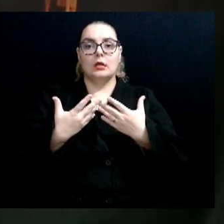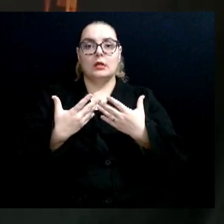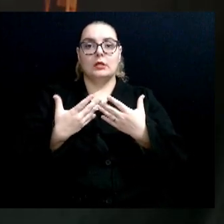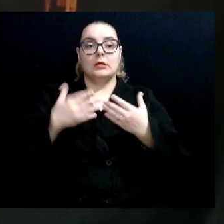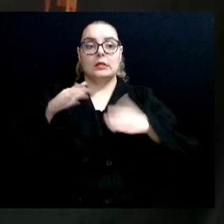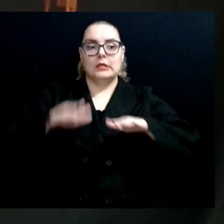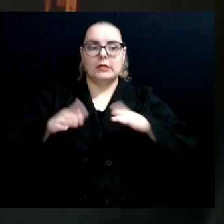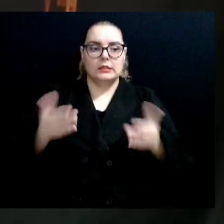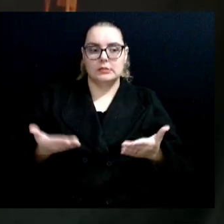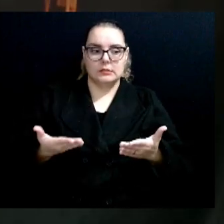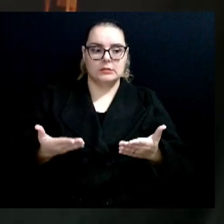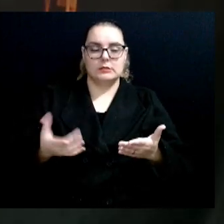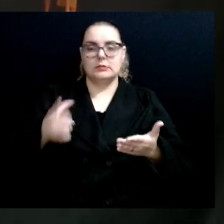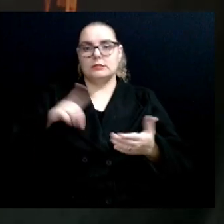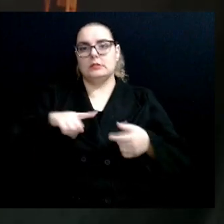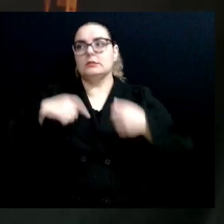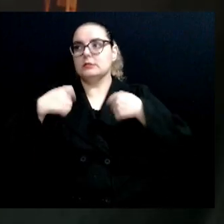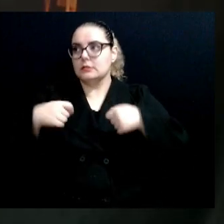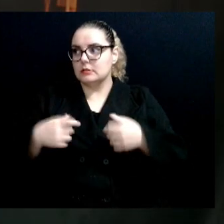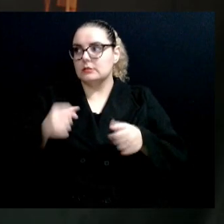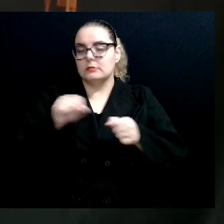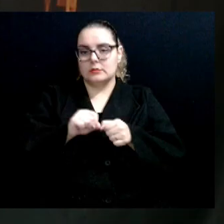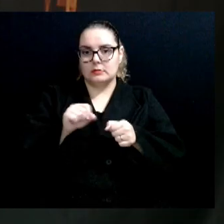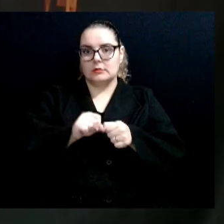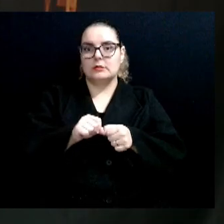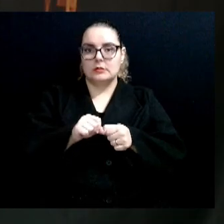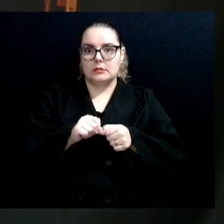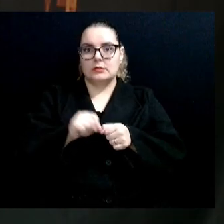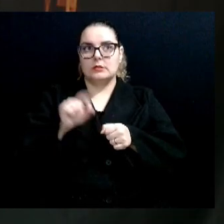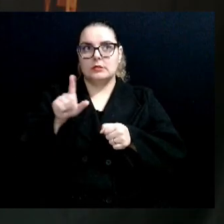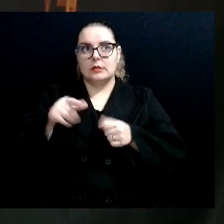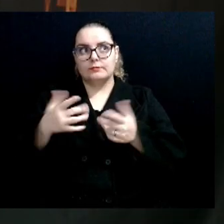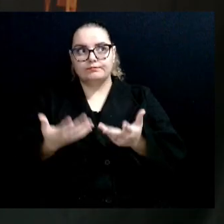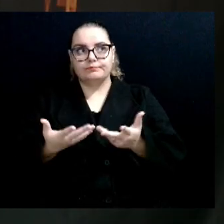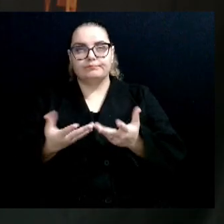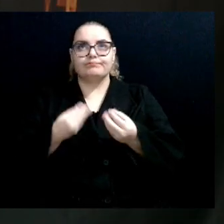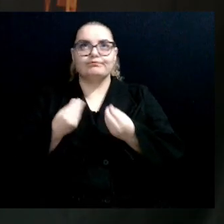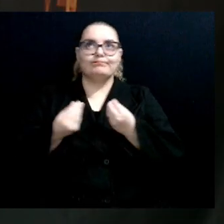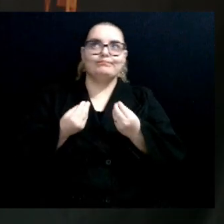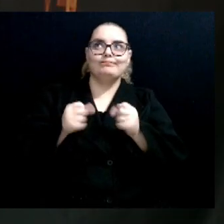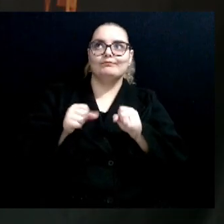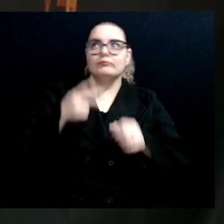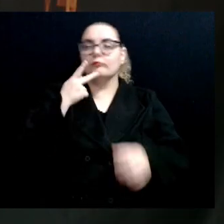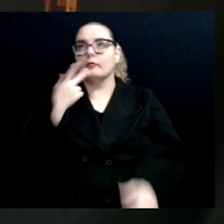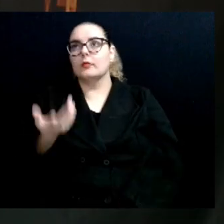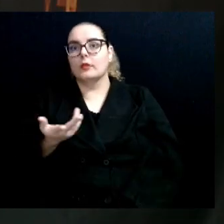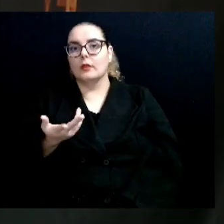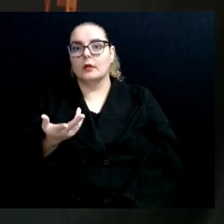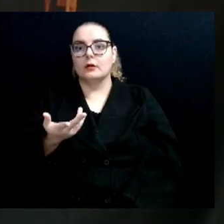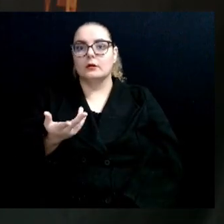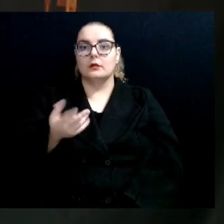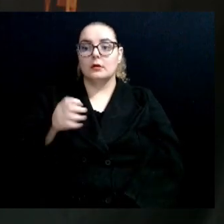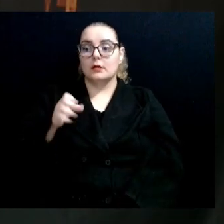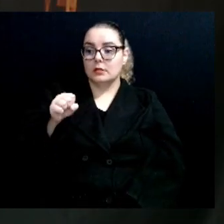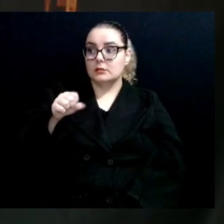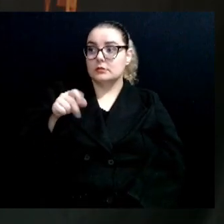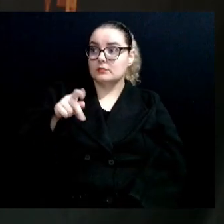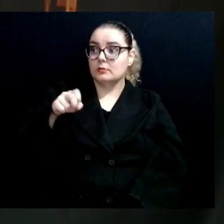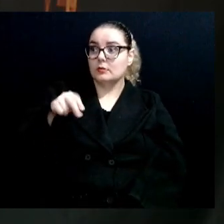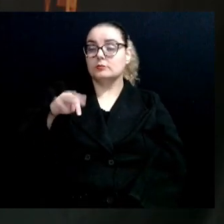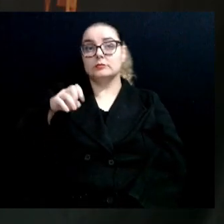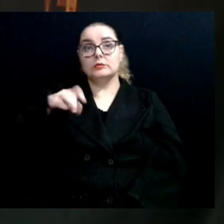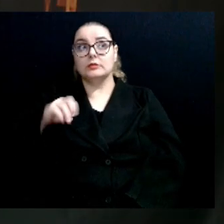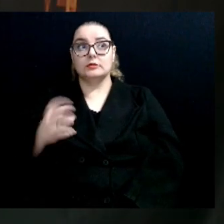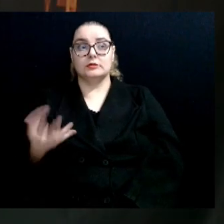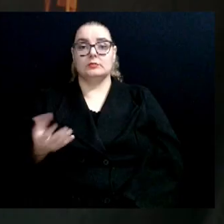teria que fazer, que é algo assim, como é que eu posso dizer? Espontâneo, né? Você vai cuidar espontaneamente.